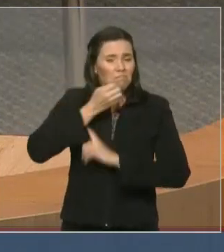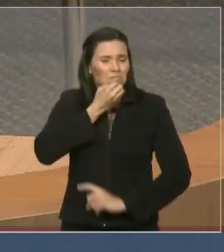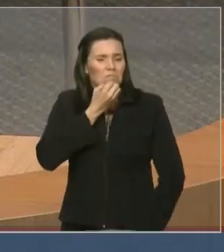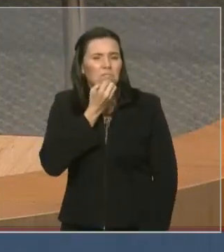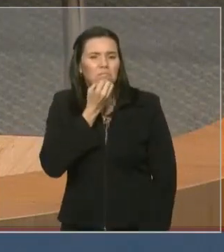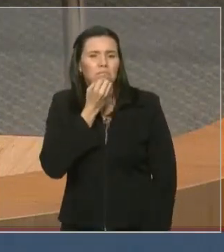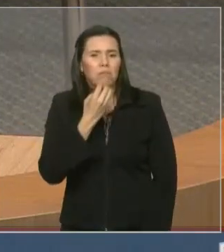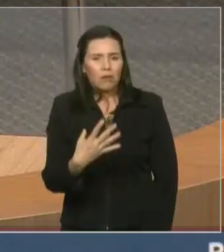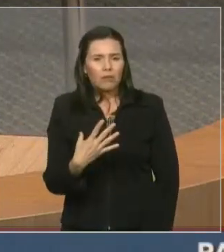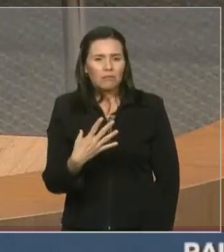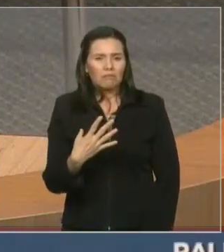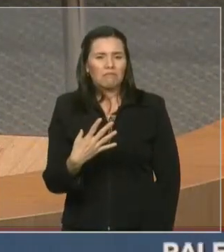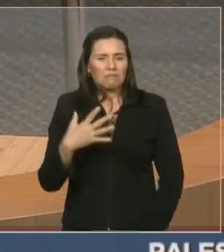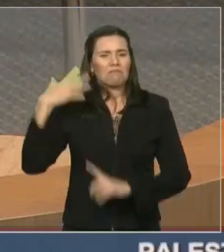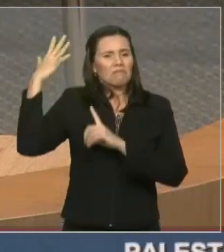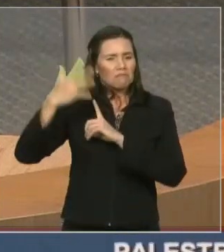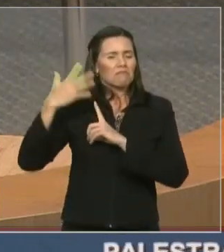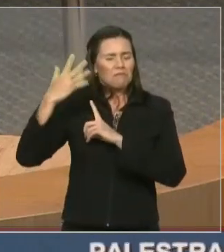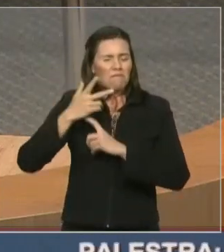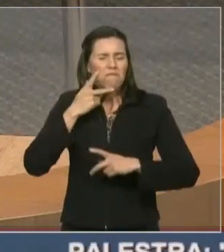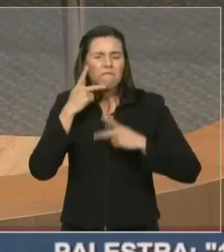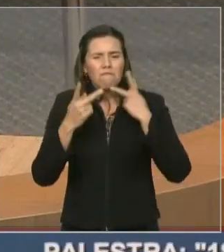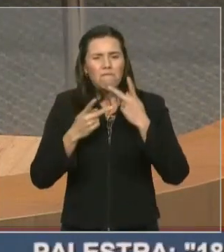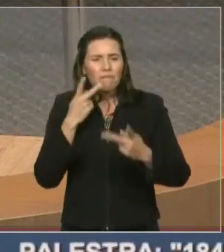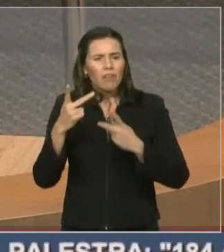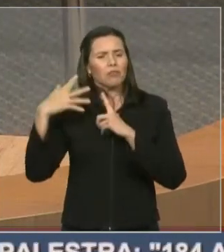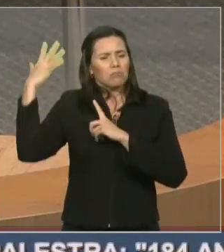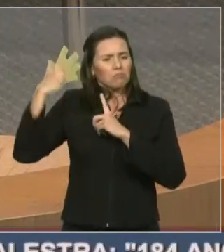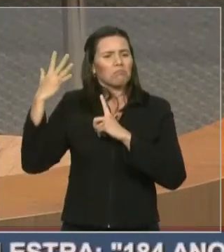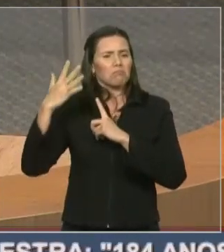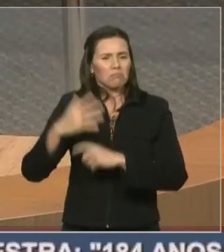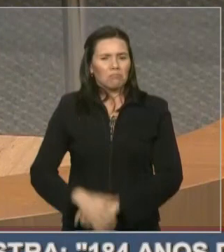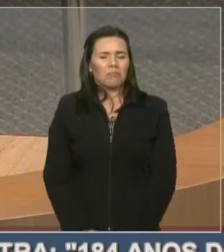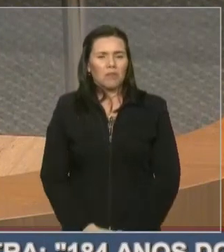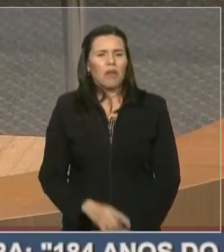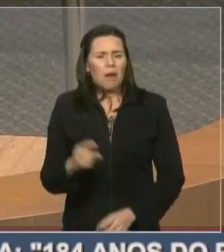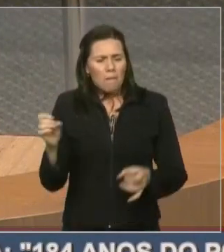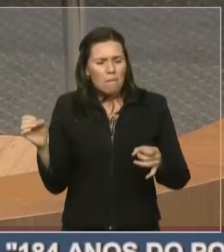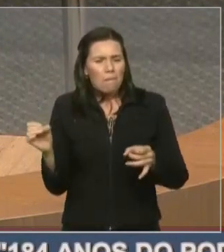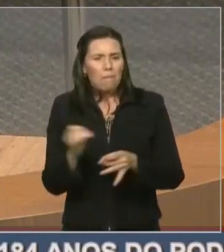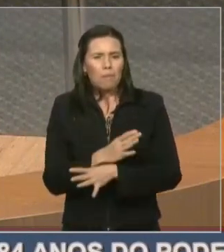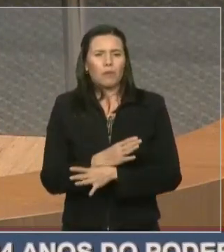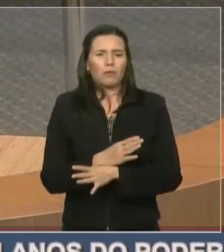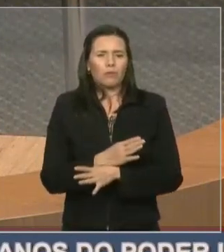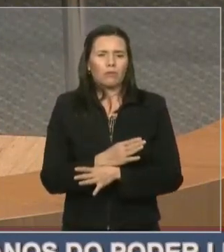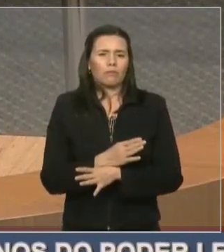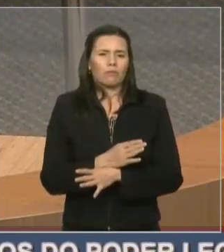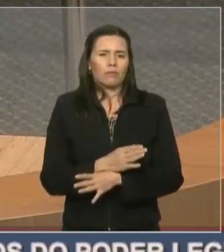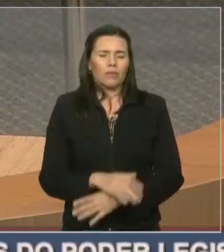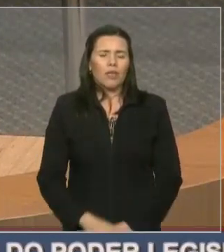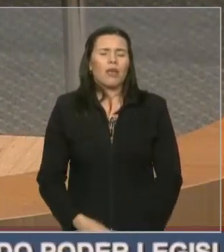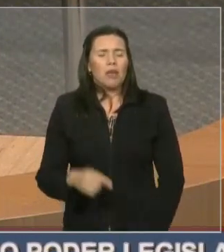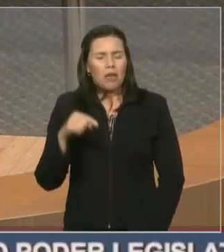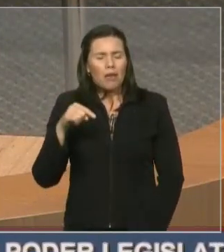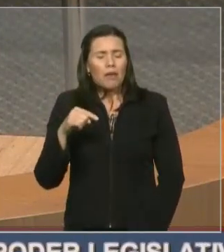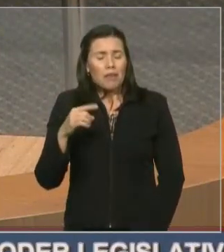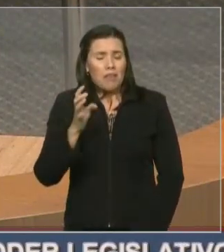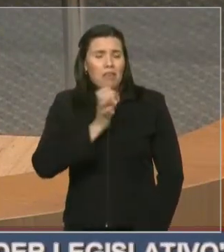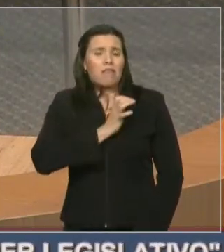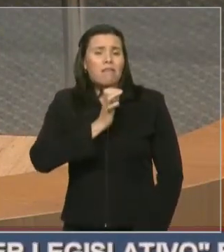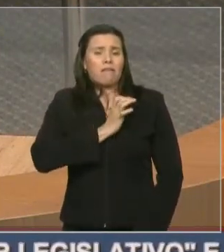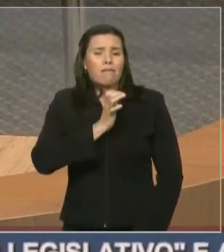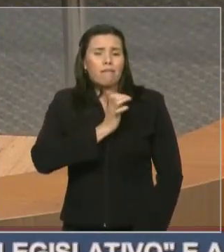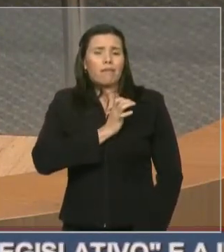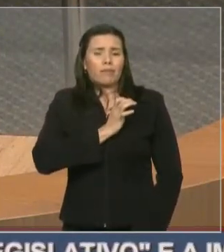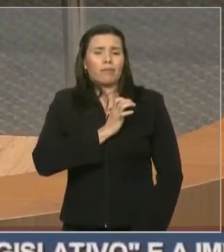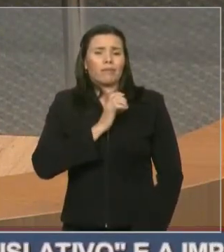Oiapoque a Rochoí, é um orador bom, preparado, que enobrece qualquer poder legislativo. Eu digo isso